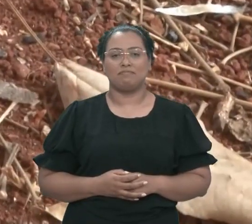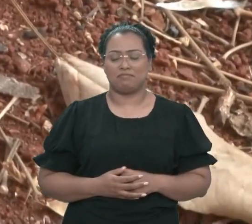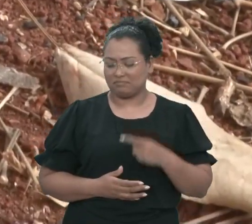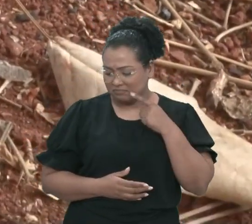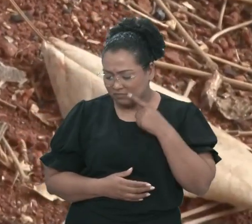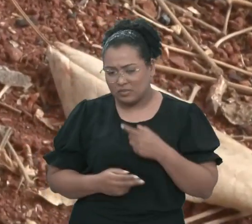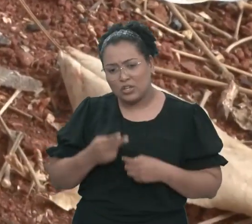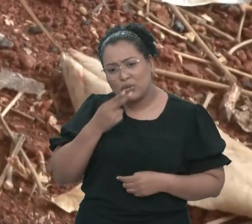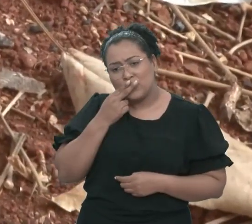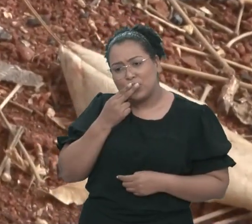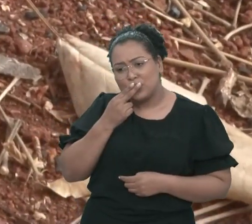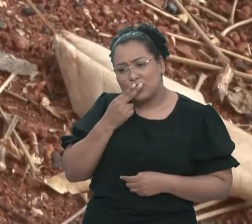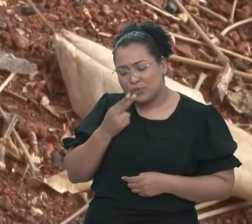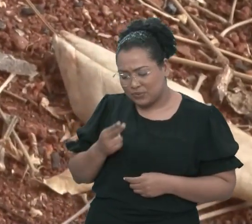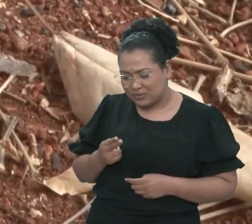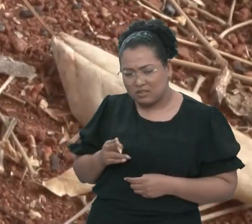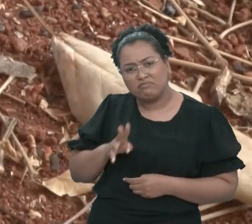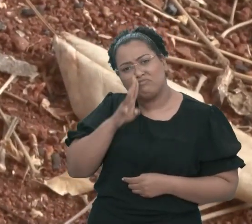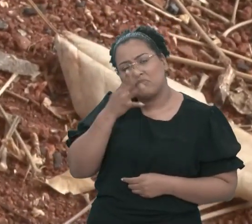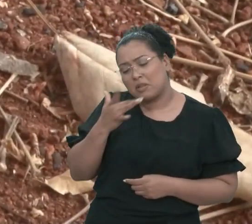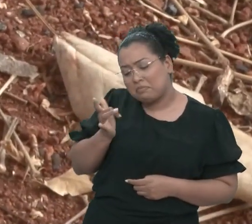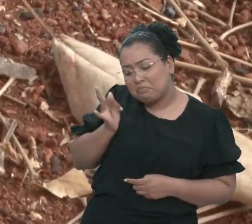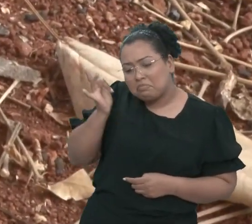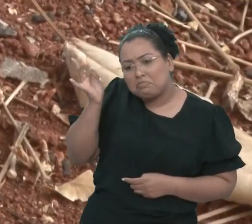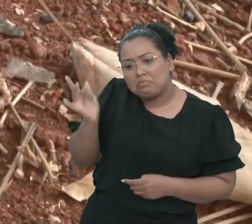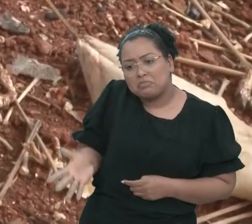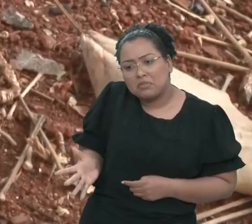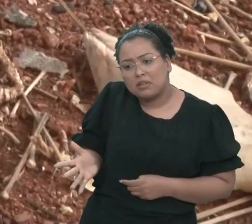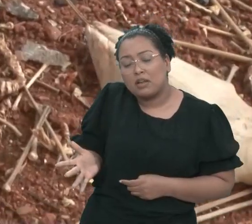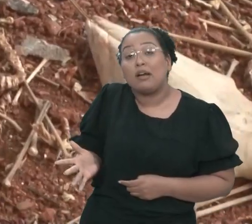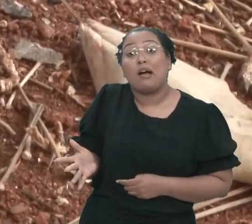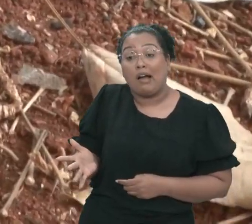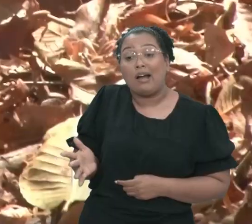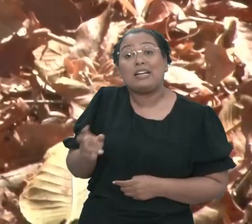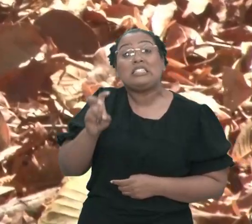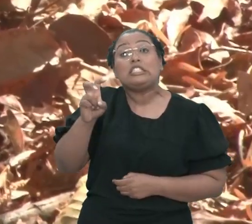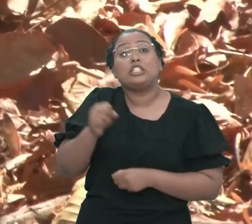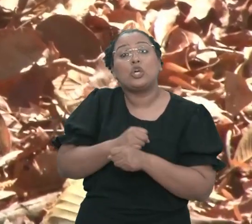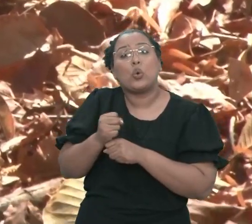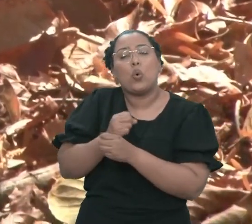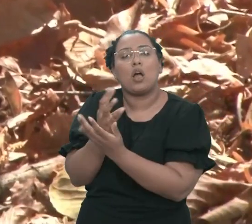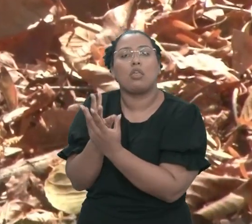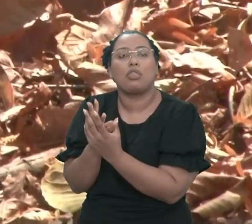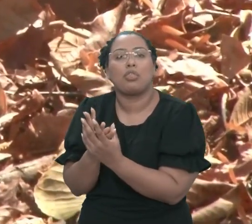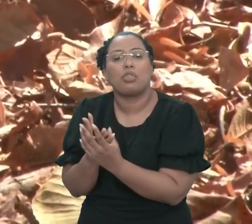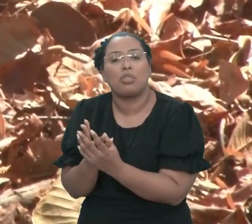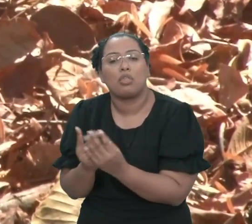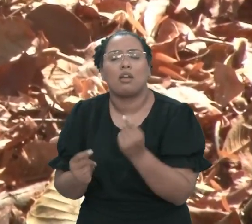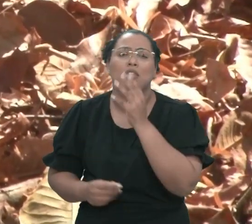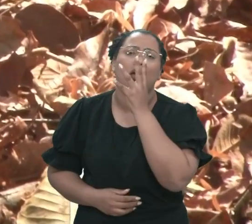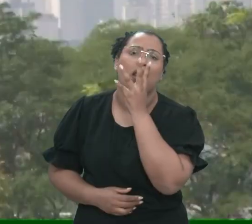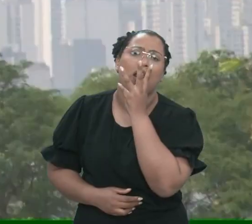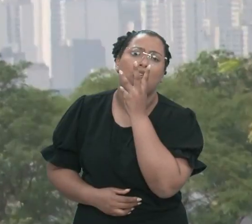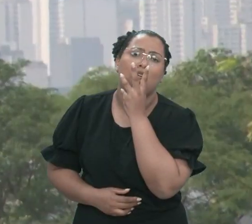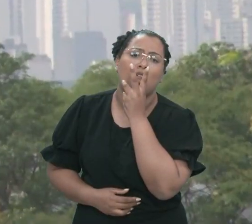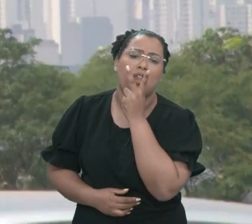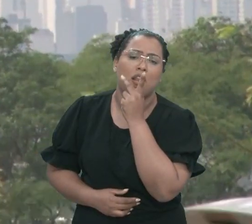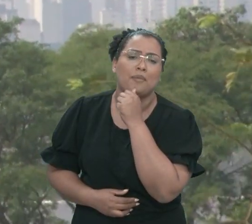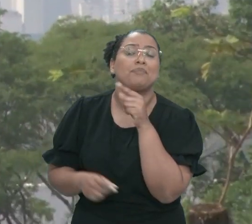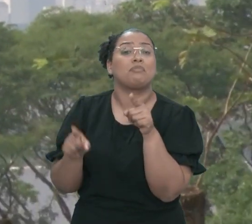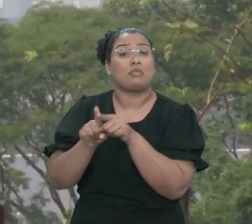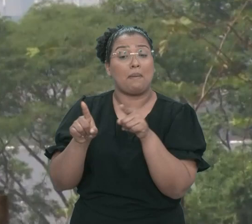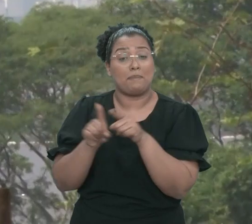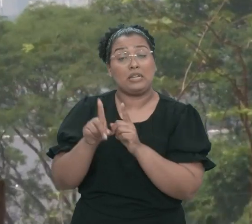Uma bituca de cigarro descartada incorretamente pode levar até 5 anos para se decompor na natureza, além de ser uma